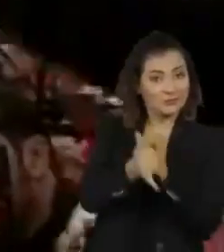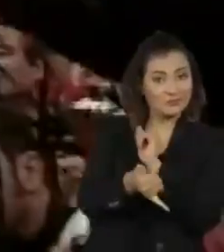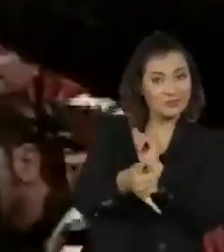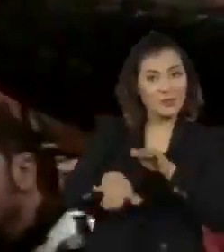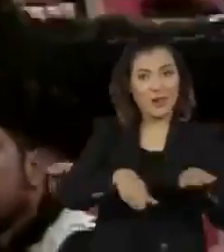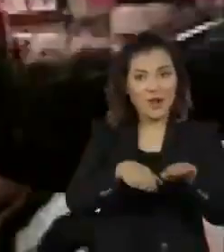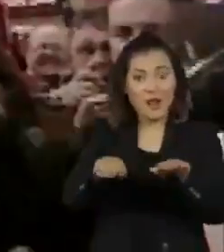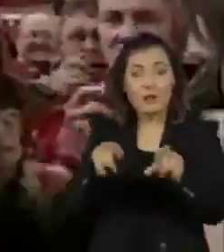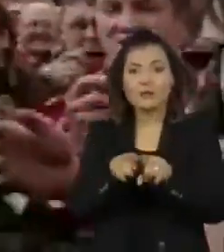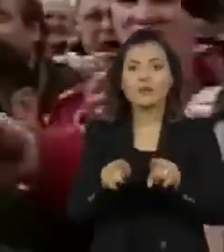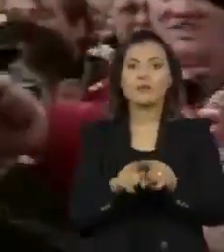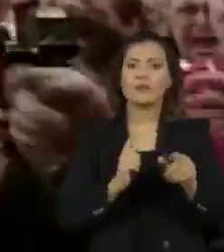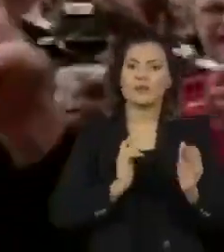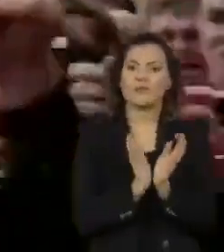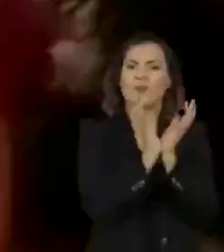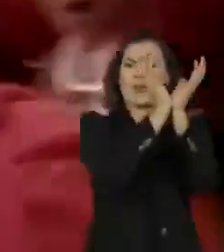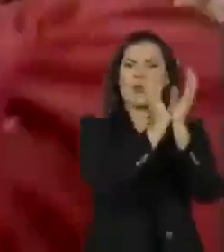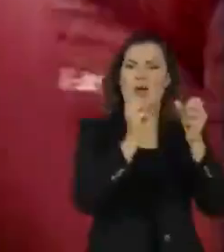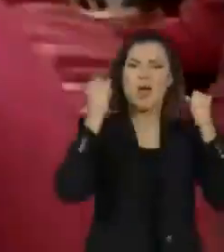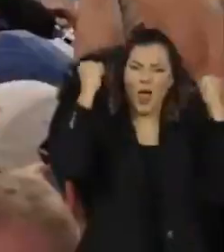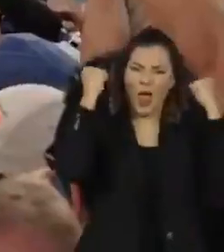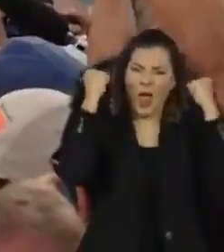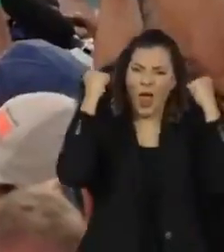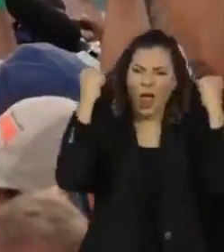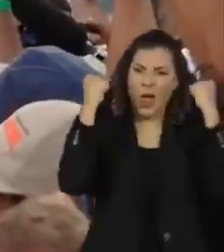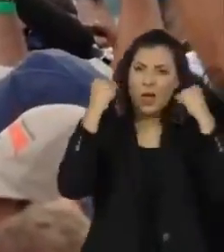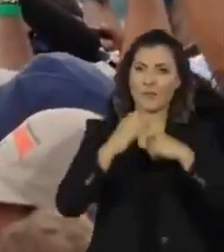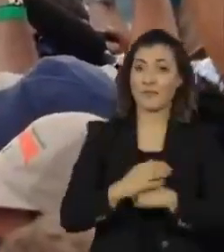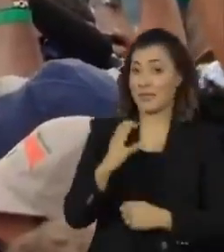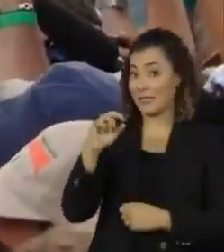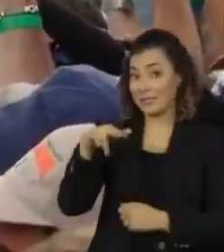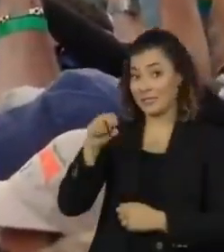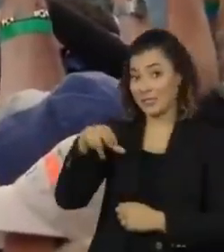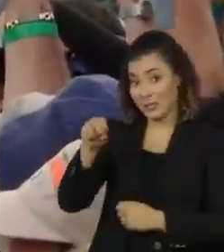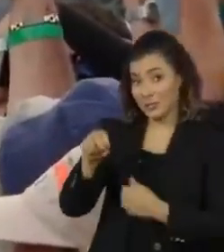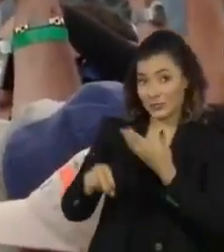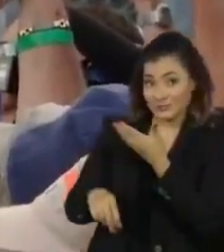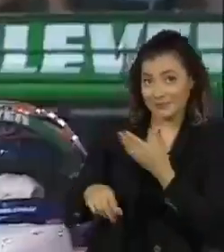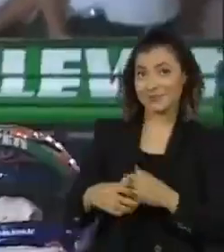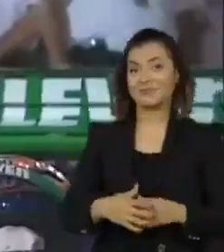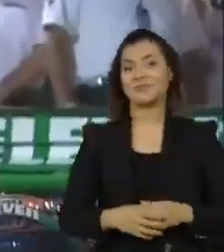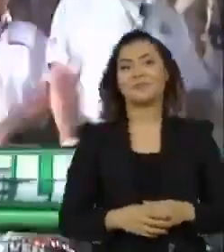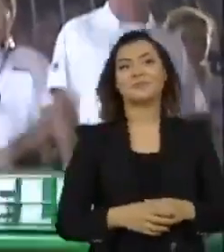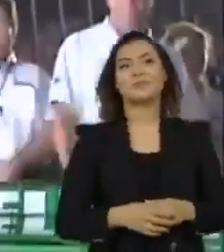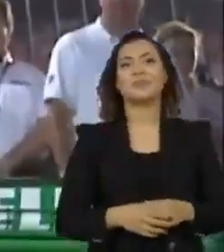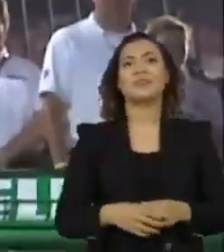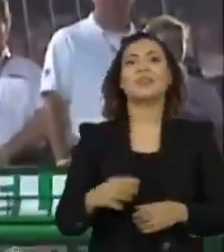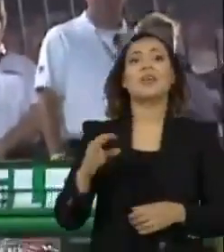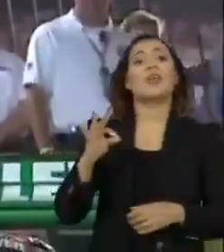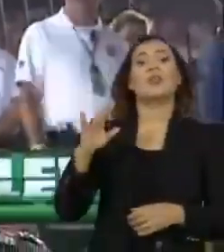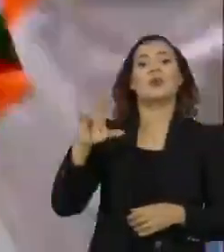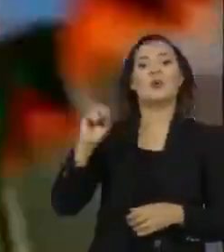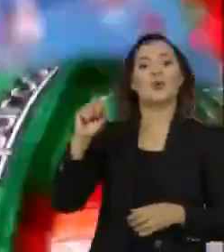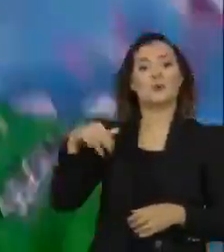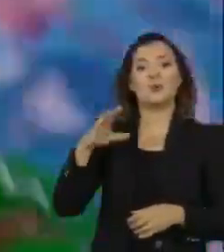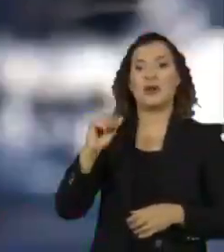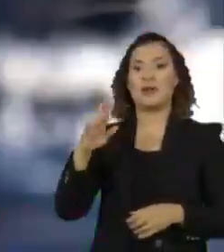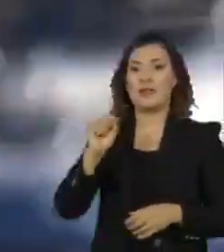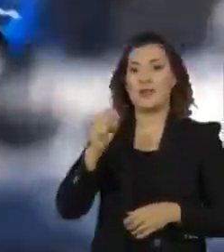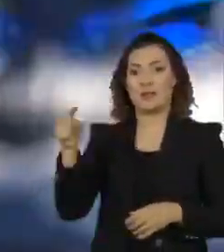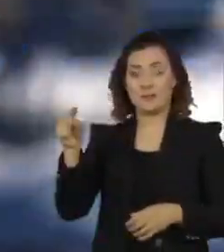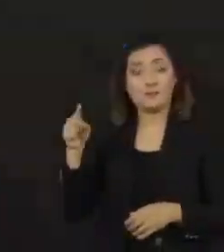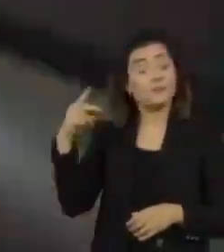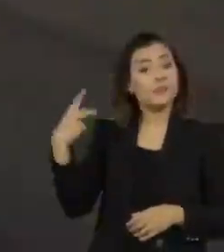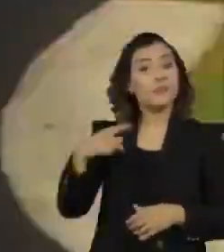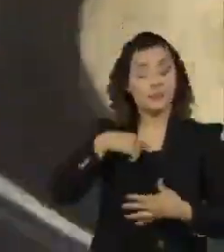aos títulos de Gil de Ferran, Cristiano da Mata e Tony Canaan.